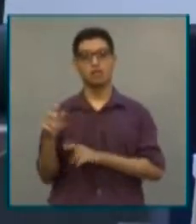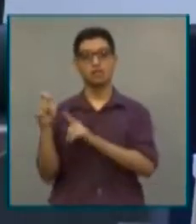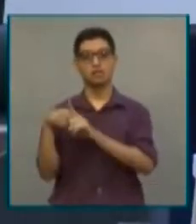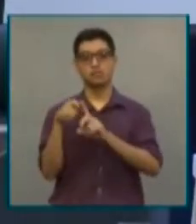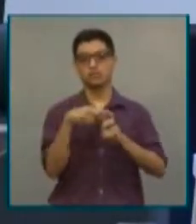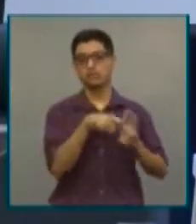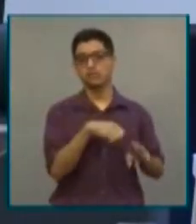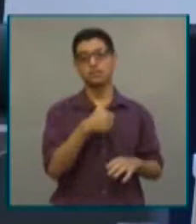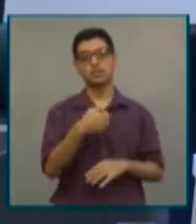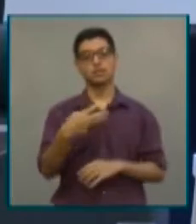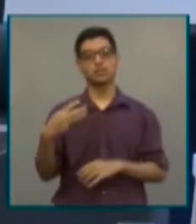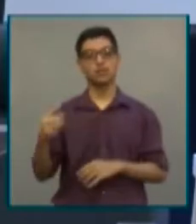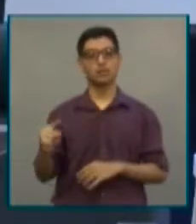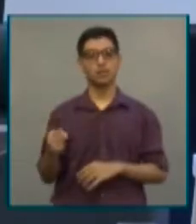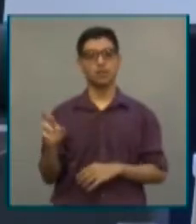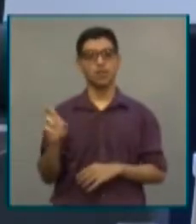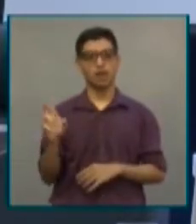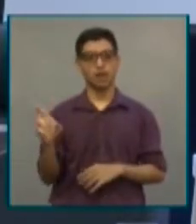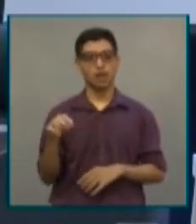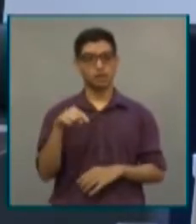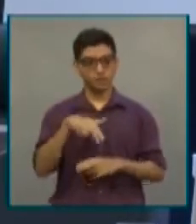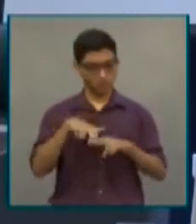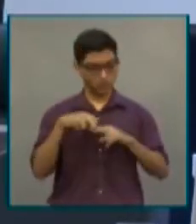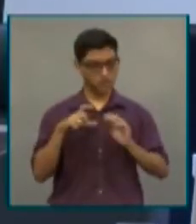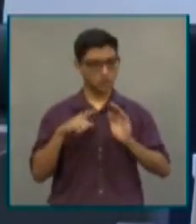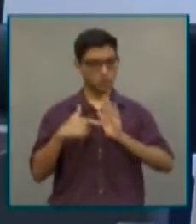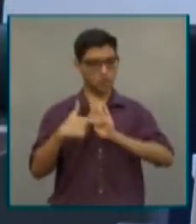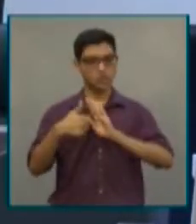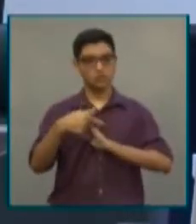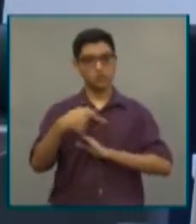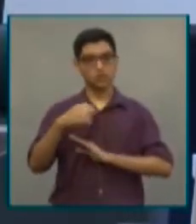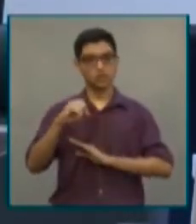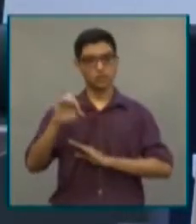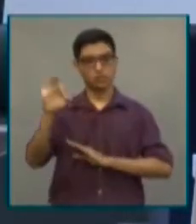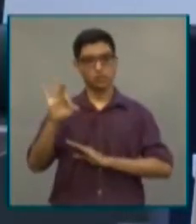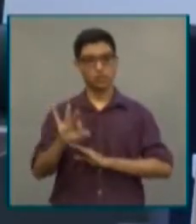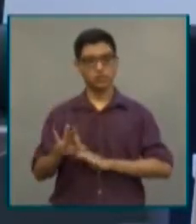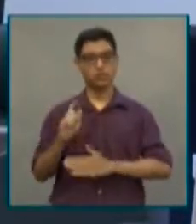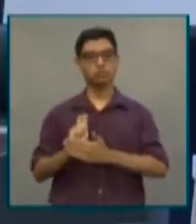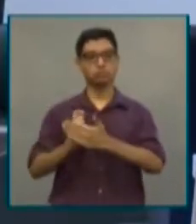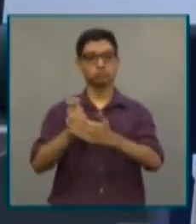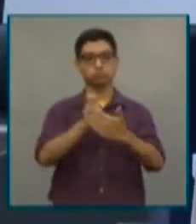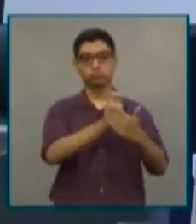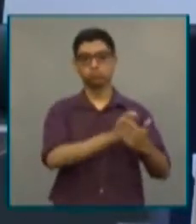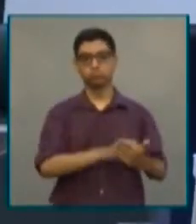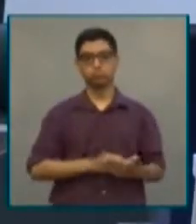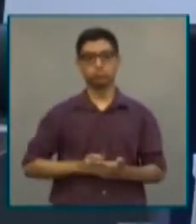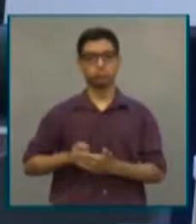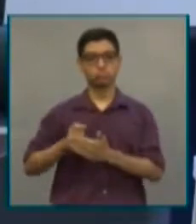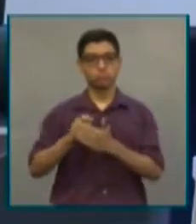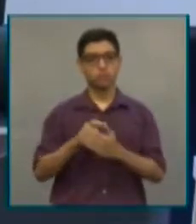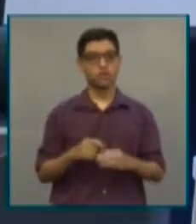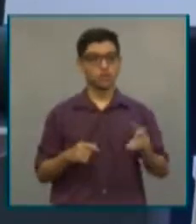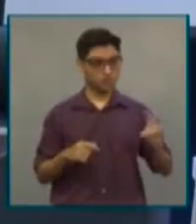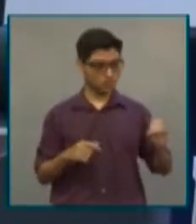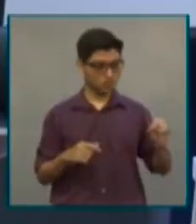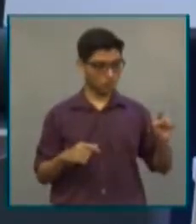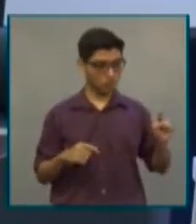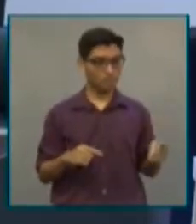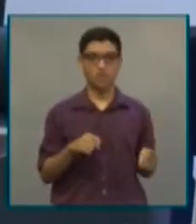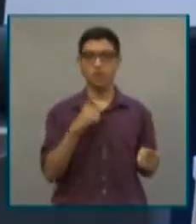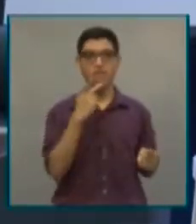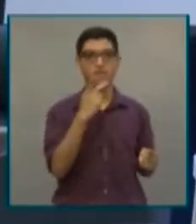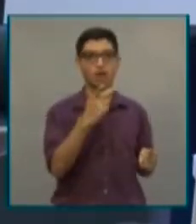de 70%, a média mensal da folha com encargos, com base em uma folha de 50 mil, seria